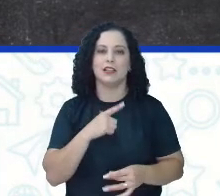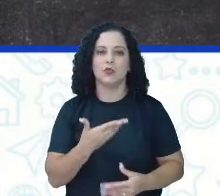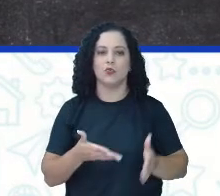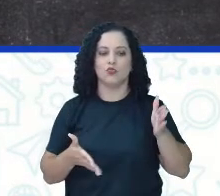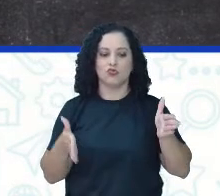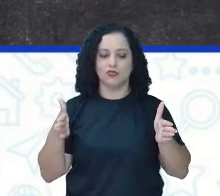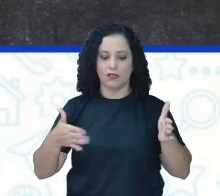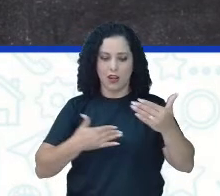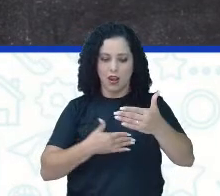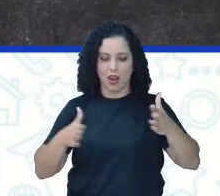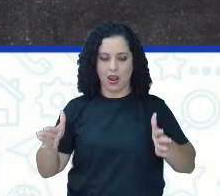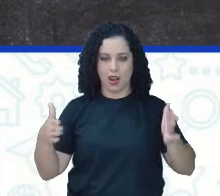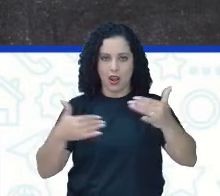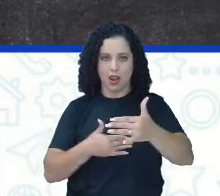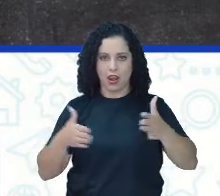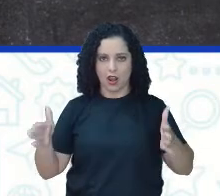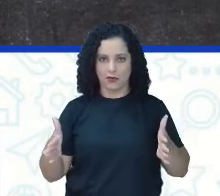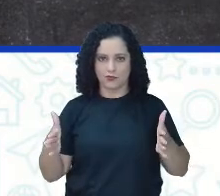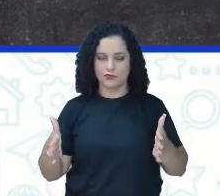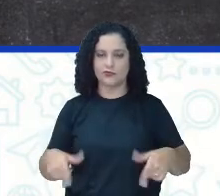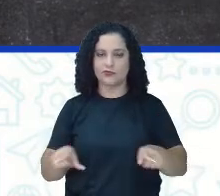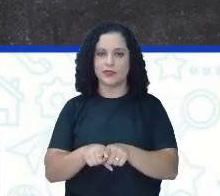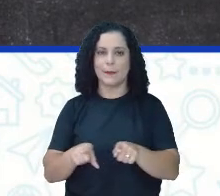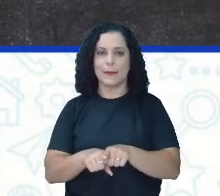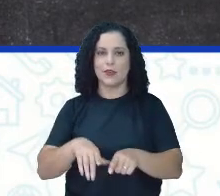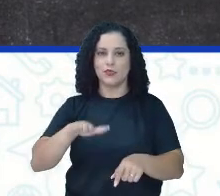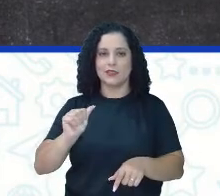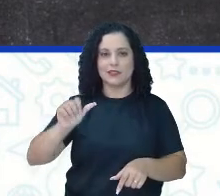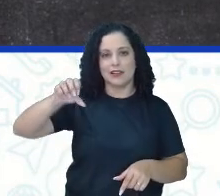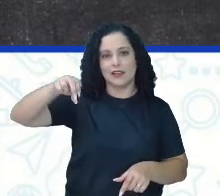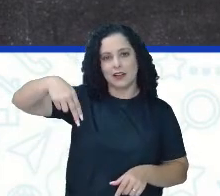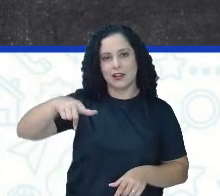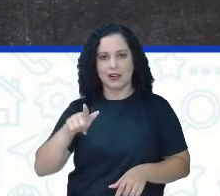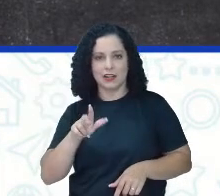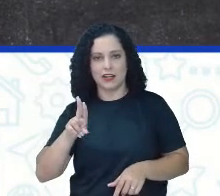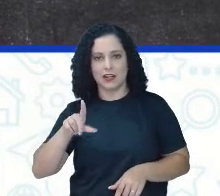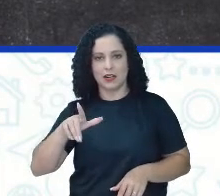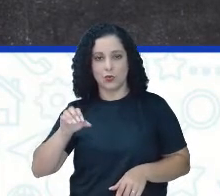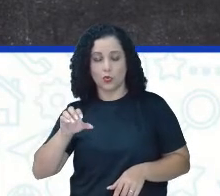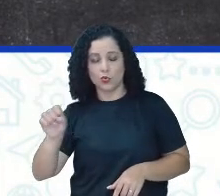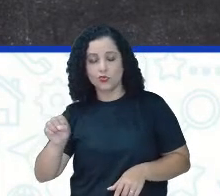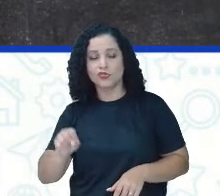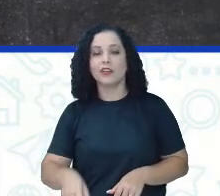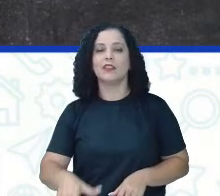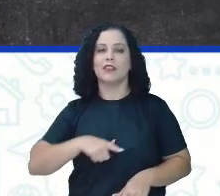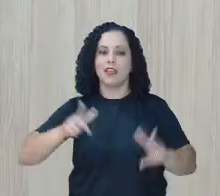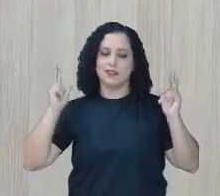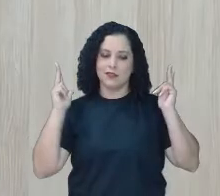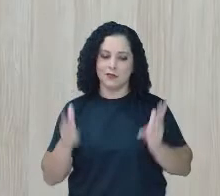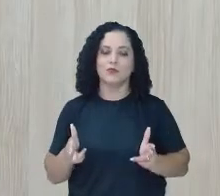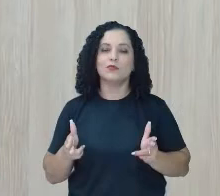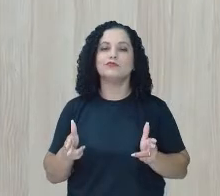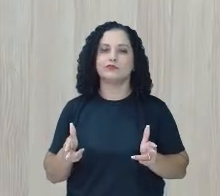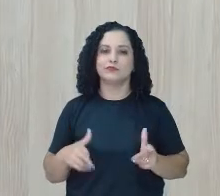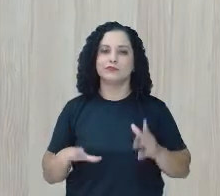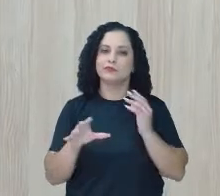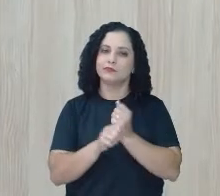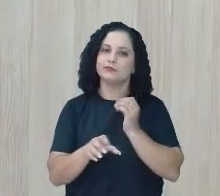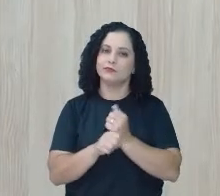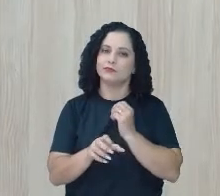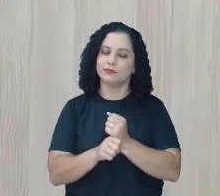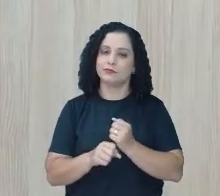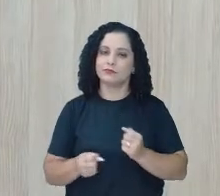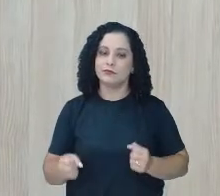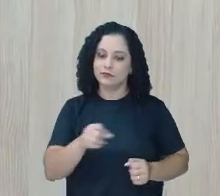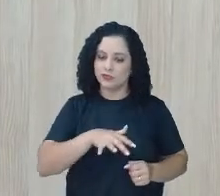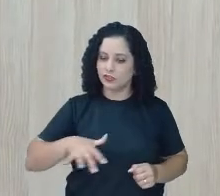ter que ter obrigatoriamente a mesma medida. Daí, além de você calcular a soma desses